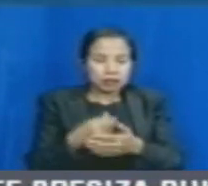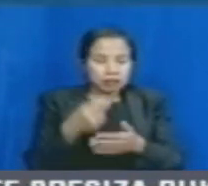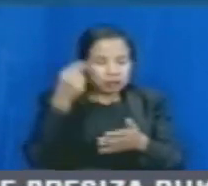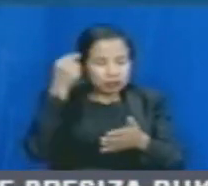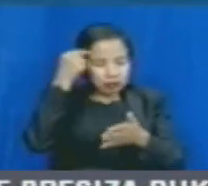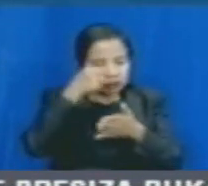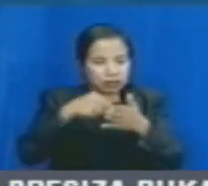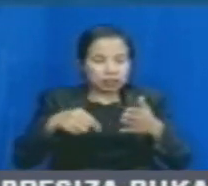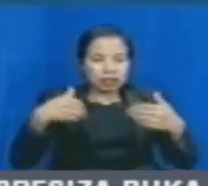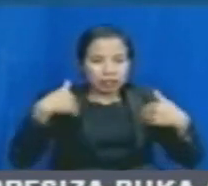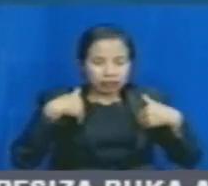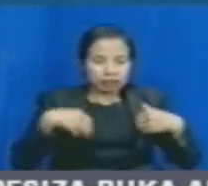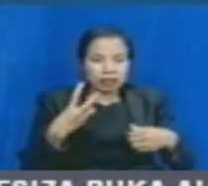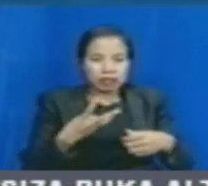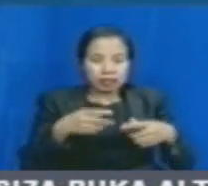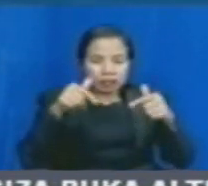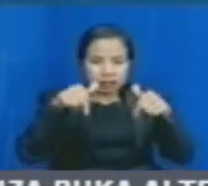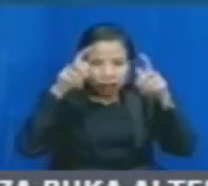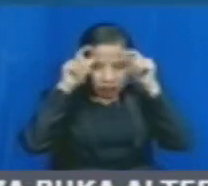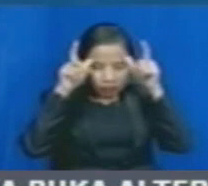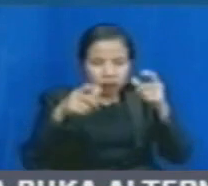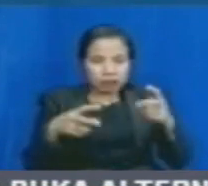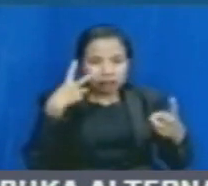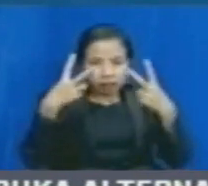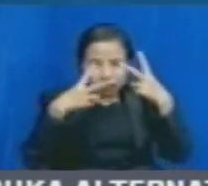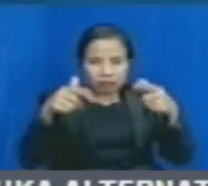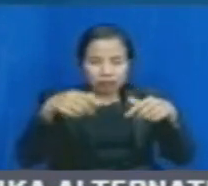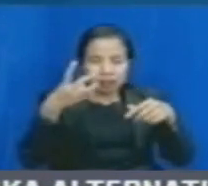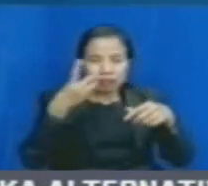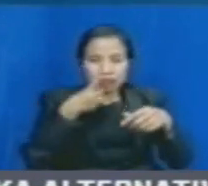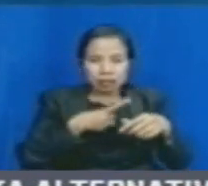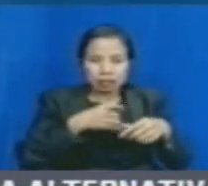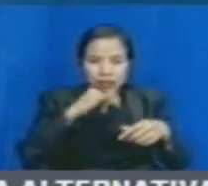Itaneler Ihela lal visita mai dili to hodi